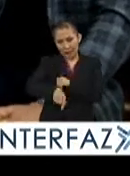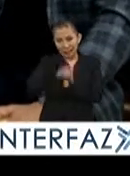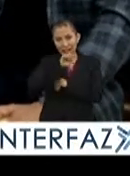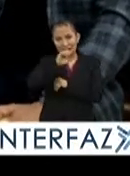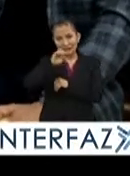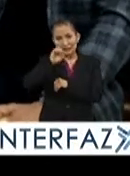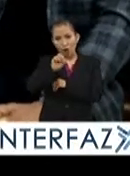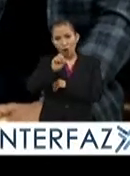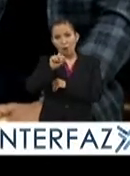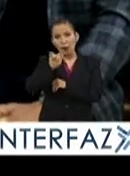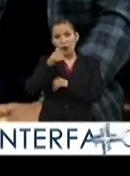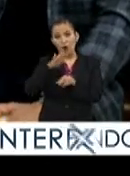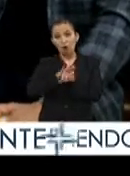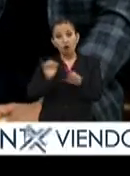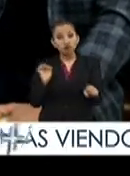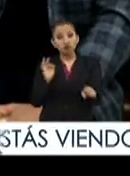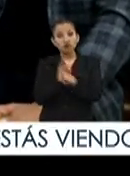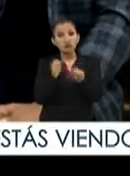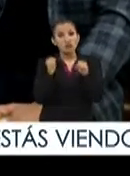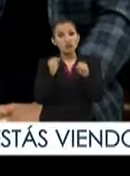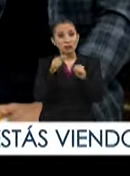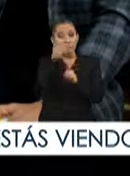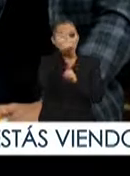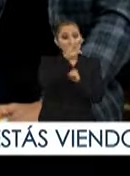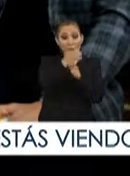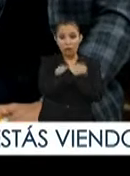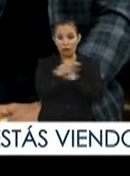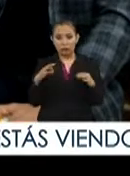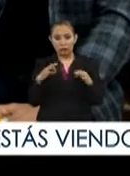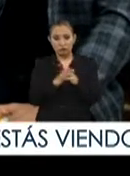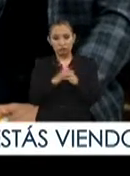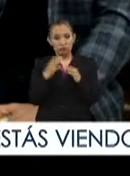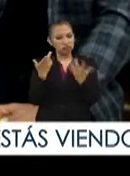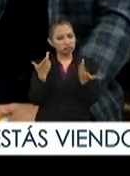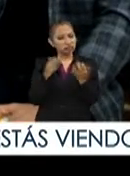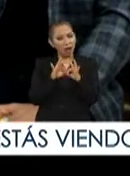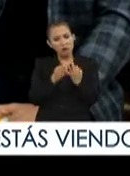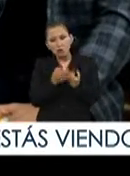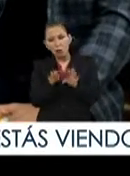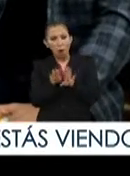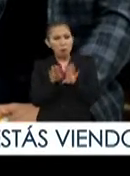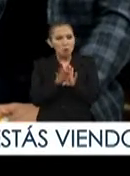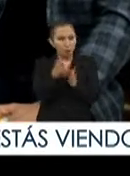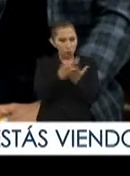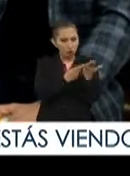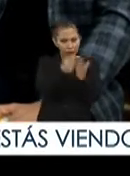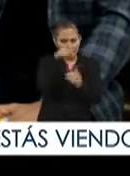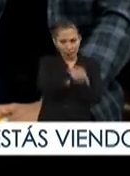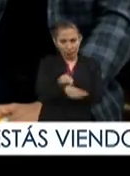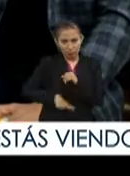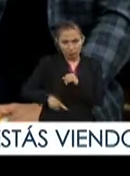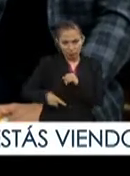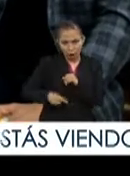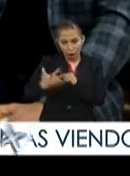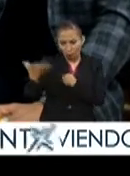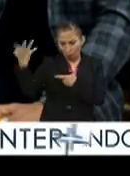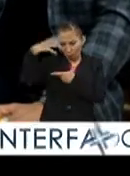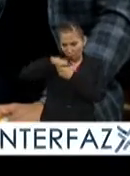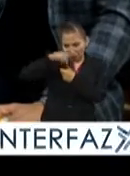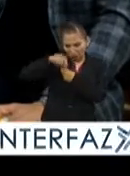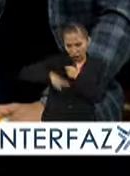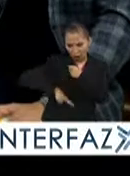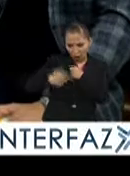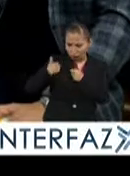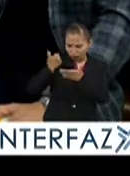né? De um fortalecimento entre a cultura e a educação de maneira como uma política de Estado, como uma política integradora de